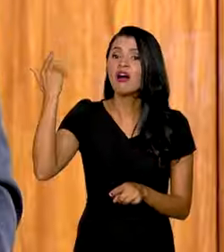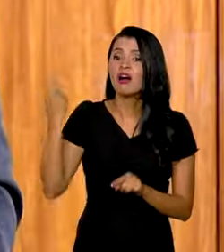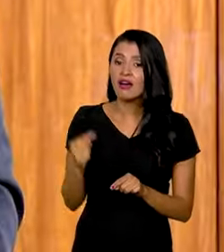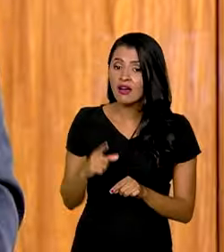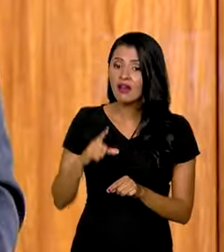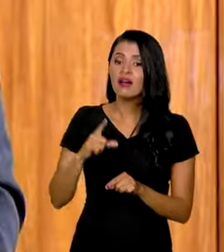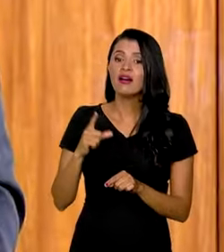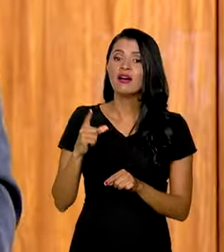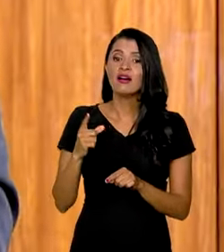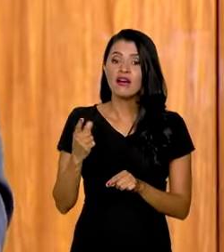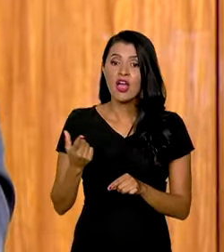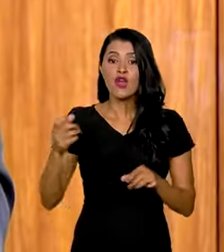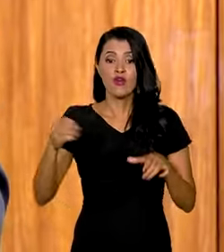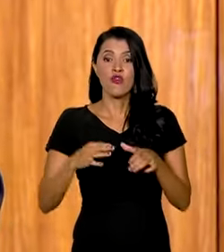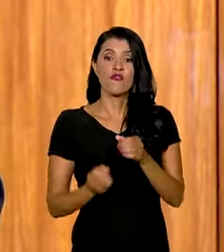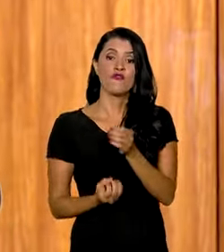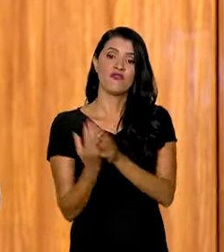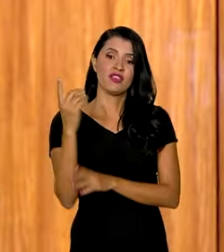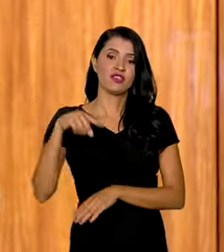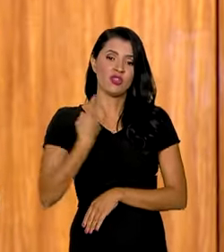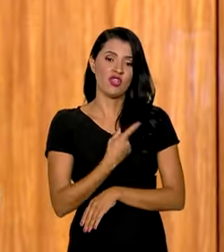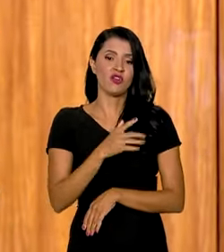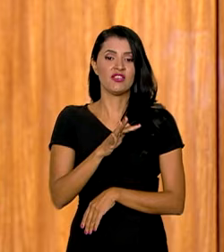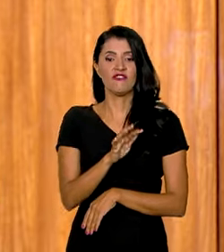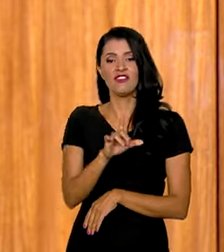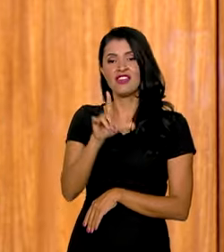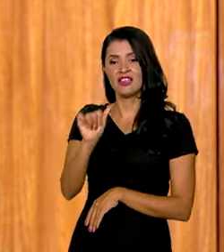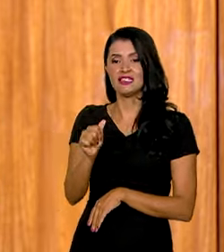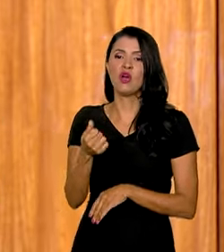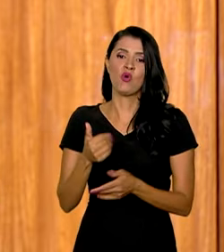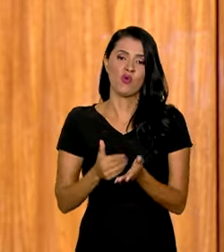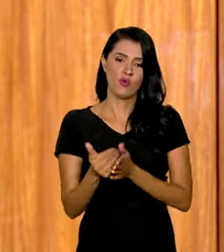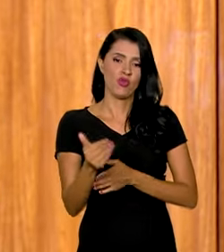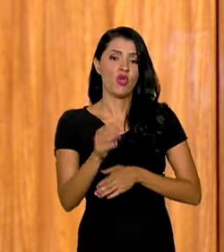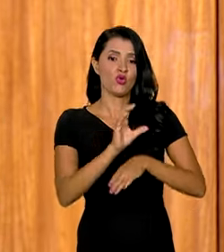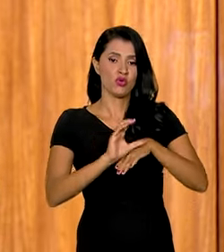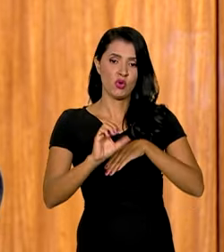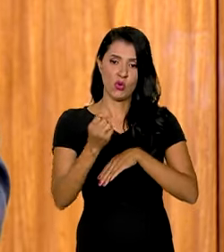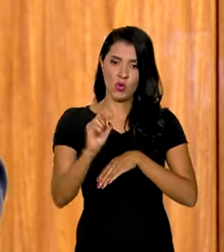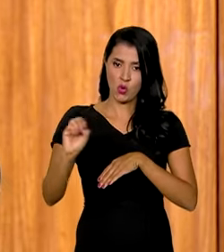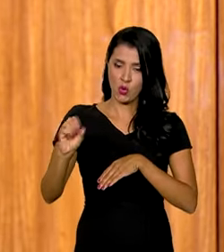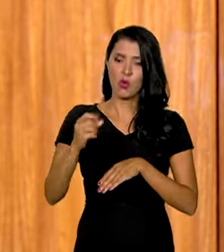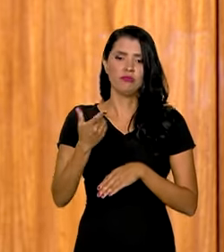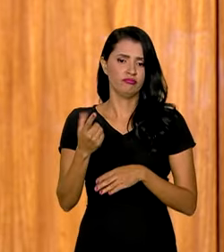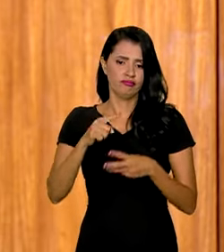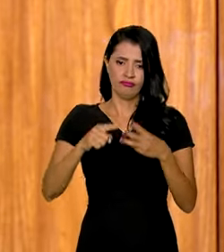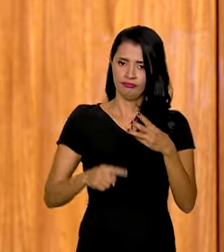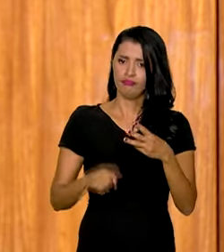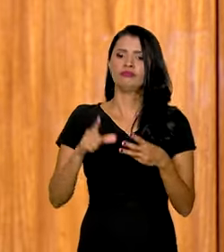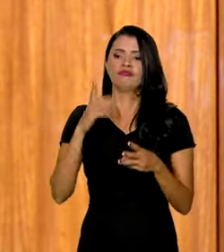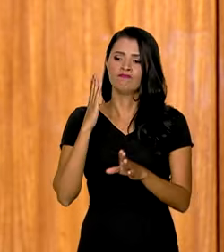desde a fundação da nossa federação, a partir da Constituição de 88, de forma trina,